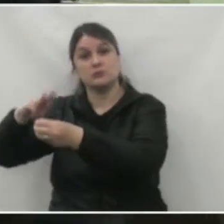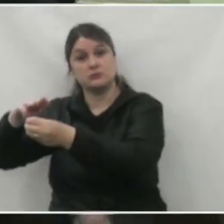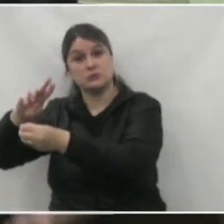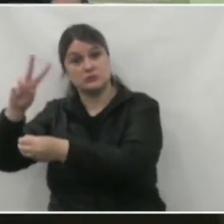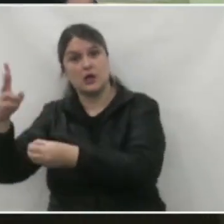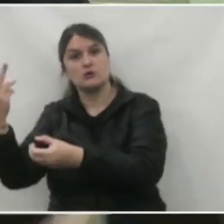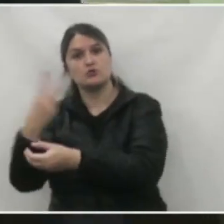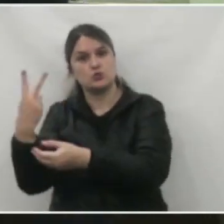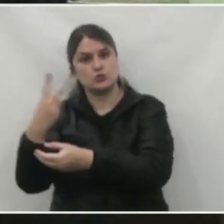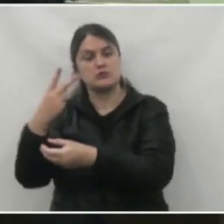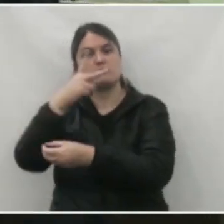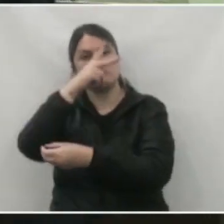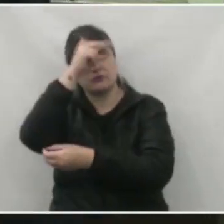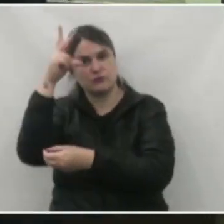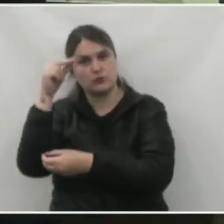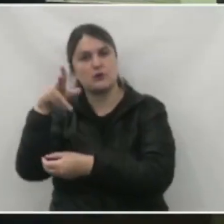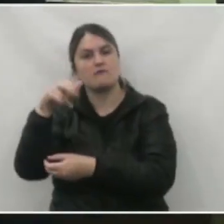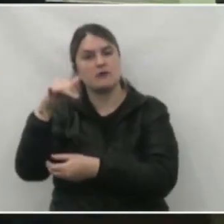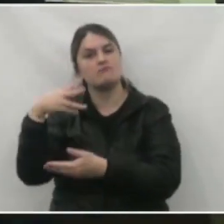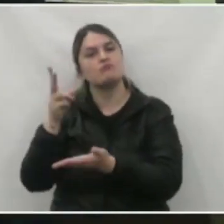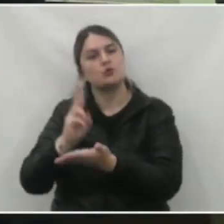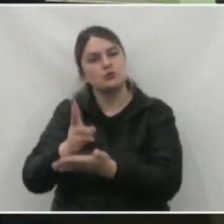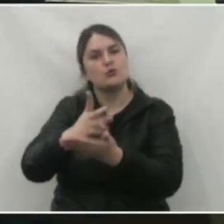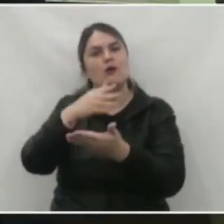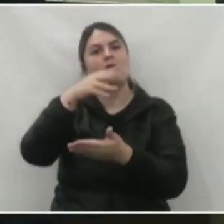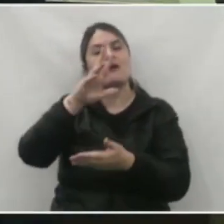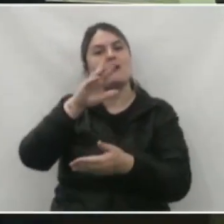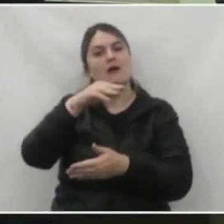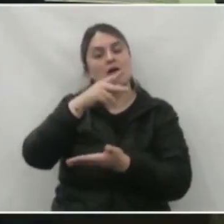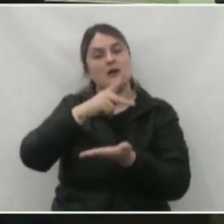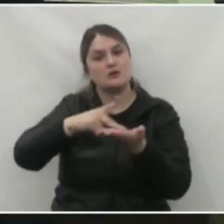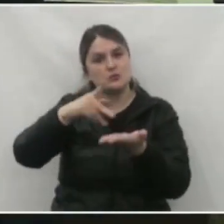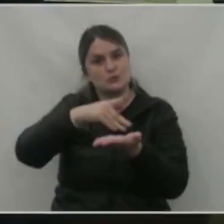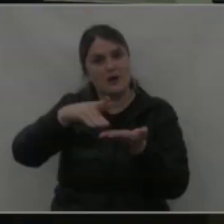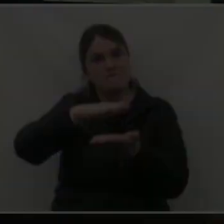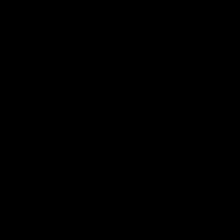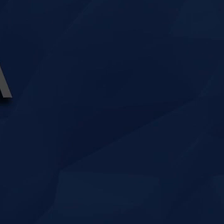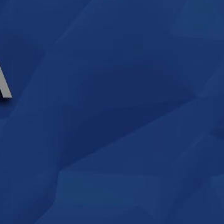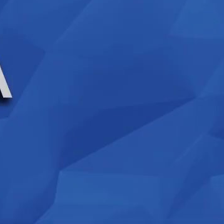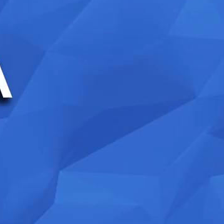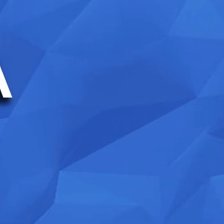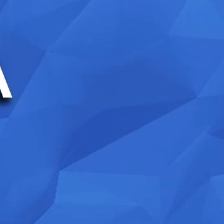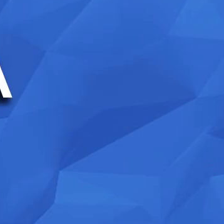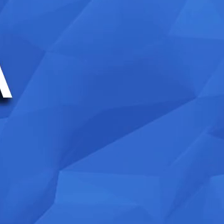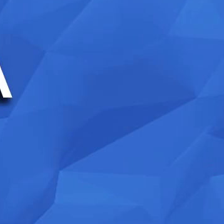prefeituras. Espero que em breve essas ruas estejam asfaltadas.